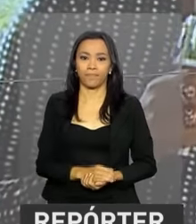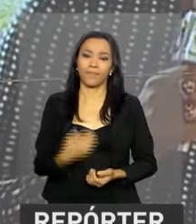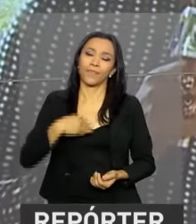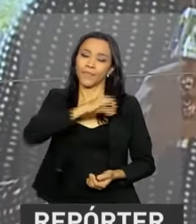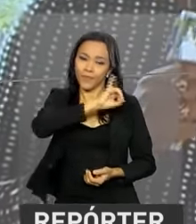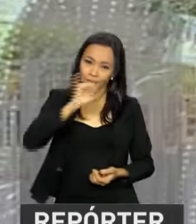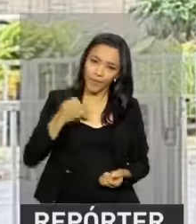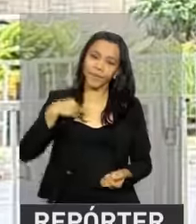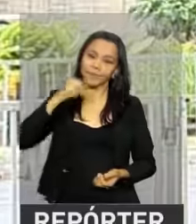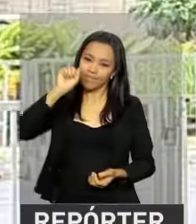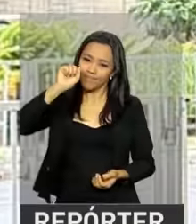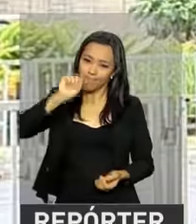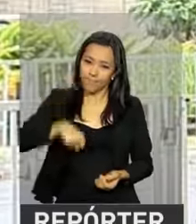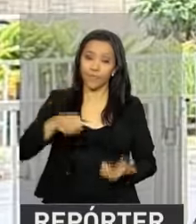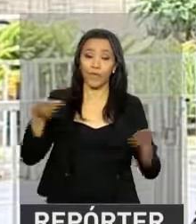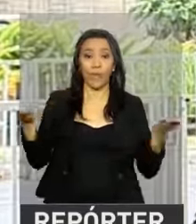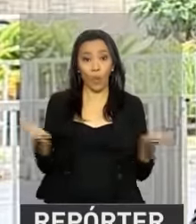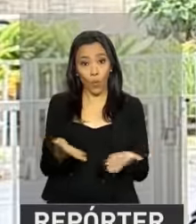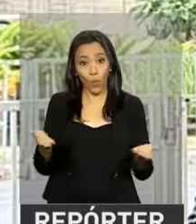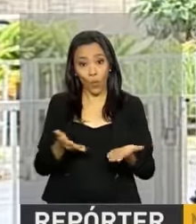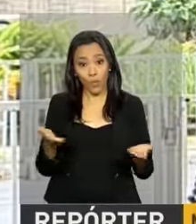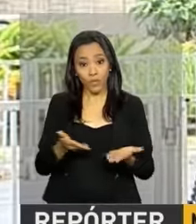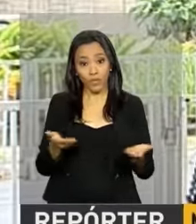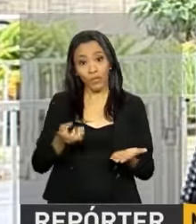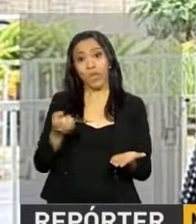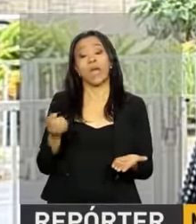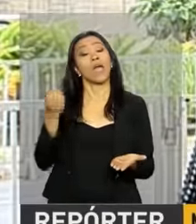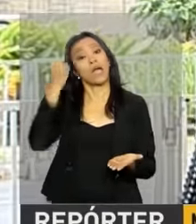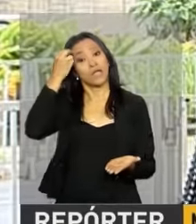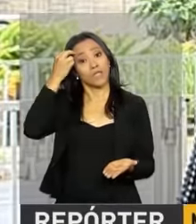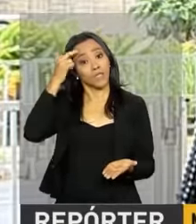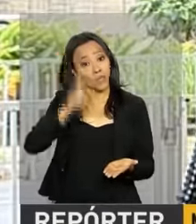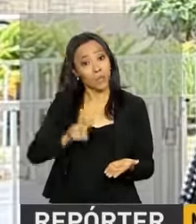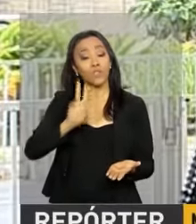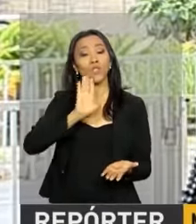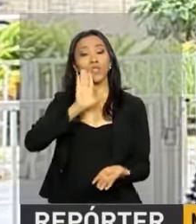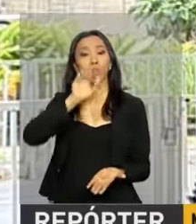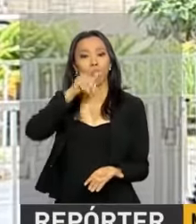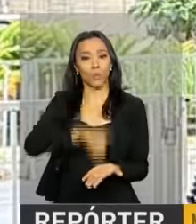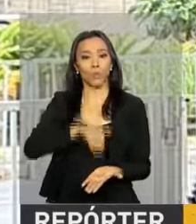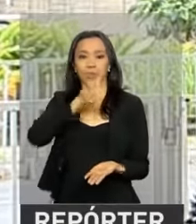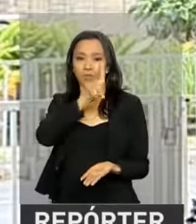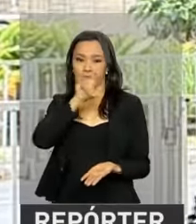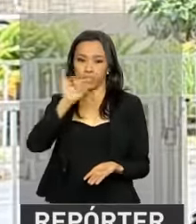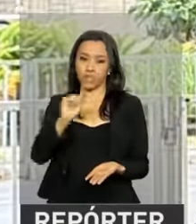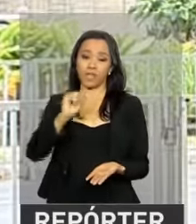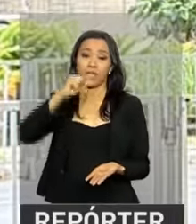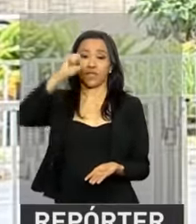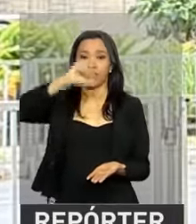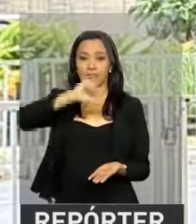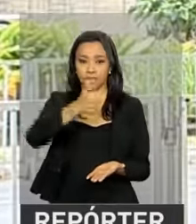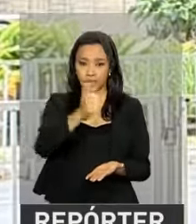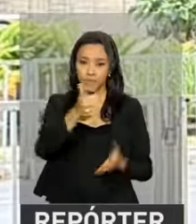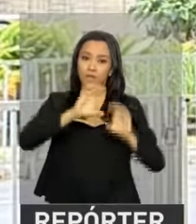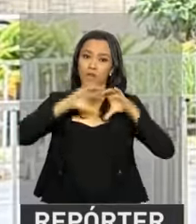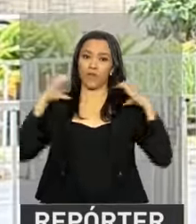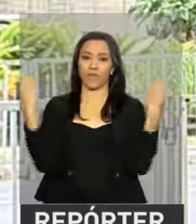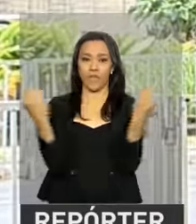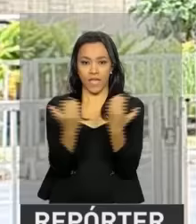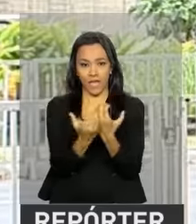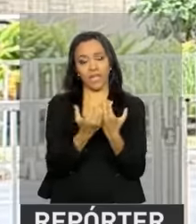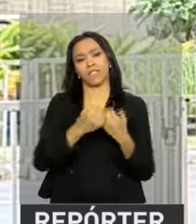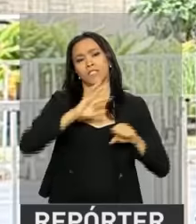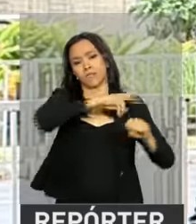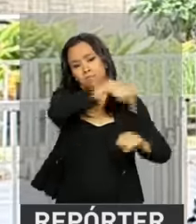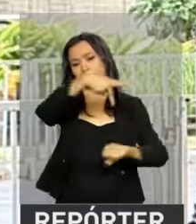Renata é isso mesmo hoje é o segundo e último dia da 11ª conferência de chefes de estado e